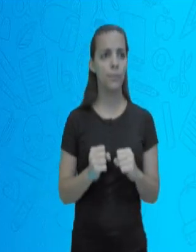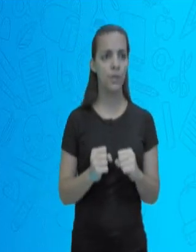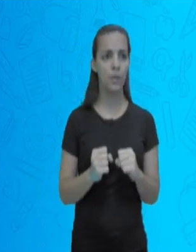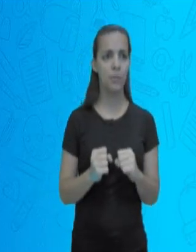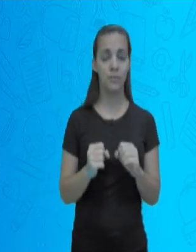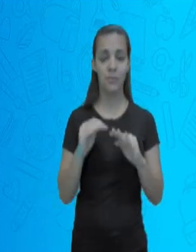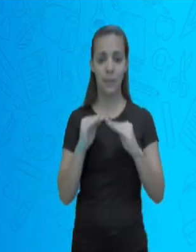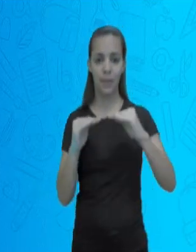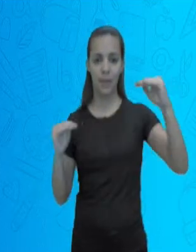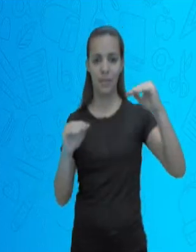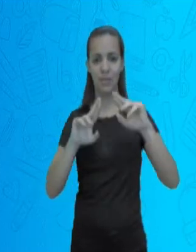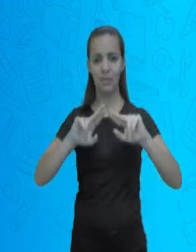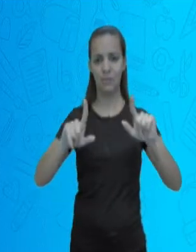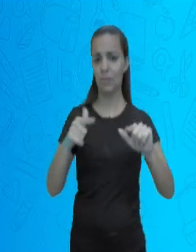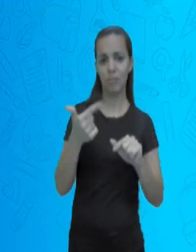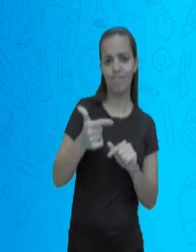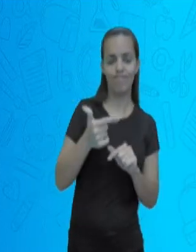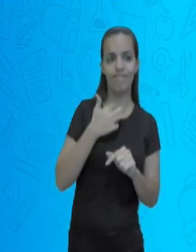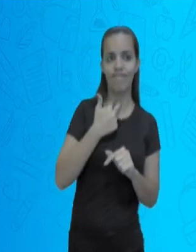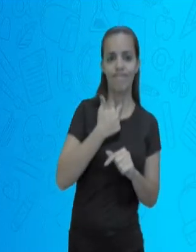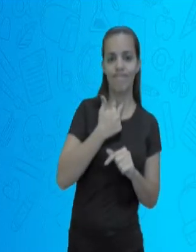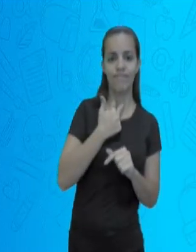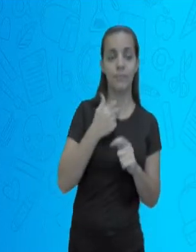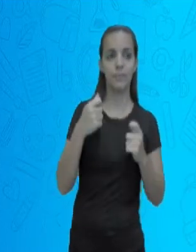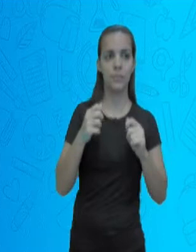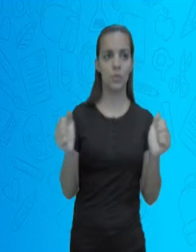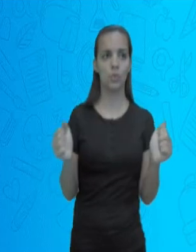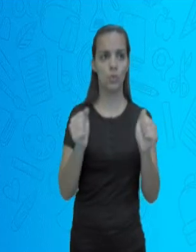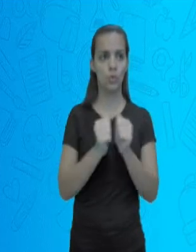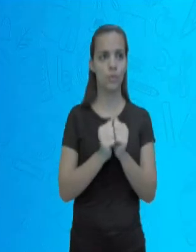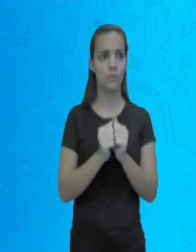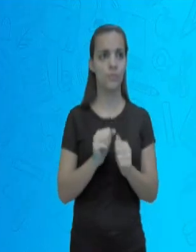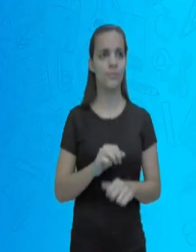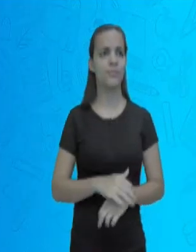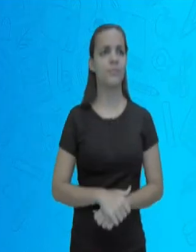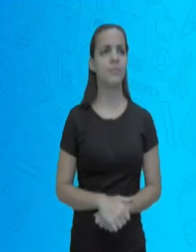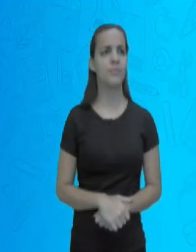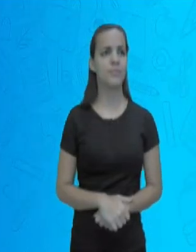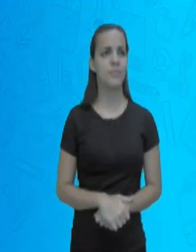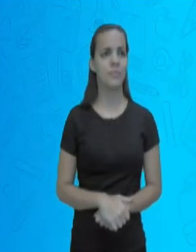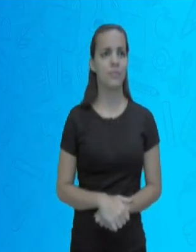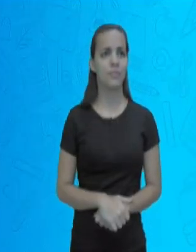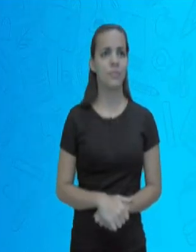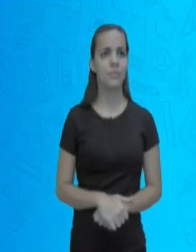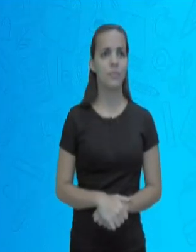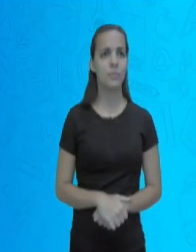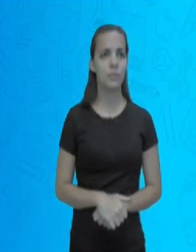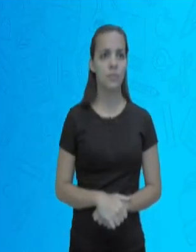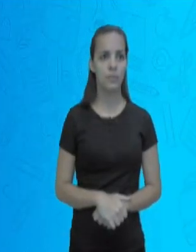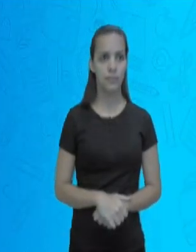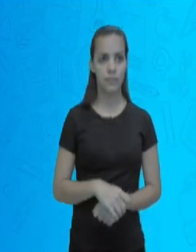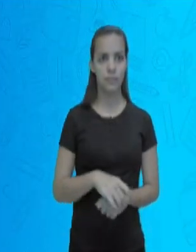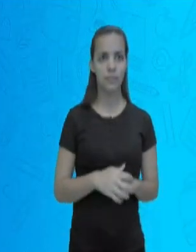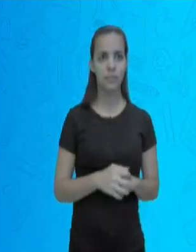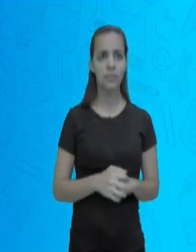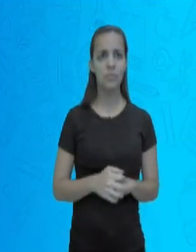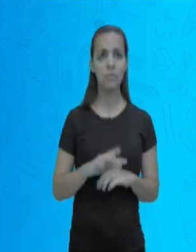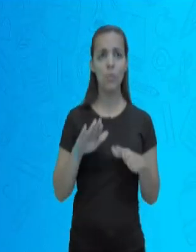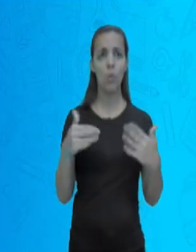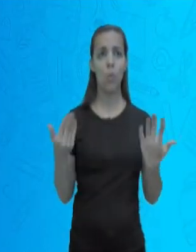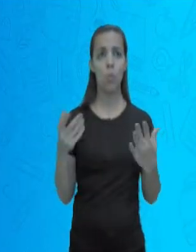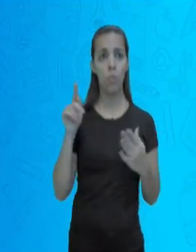única forma de traçar uma reta passando por 3 pontos é quando estes pontos são colineares.